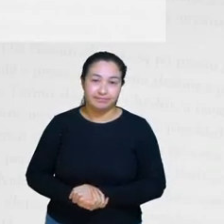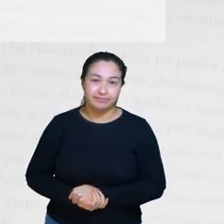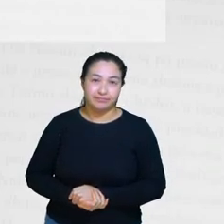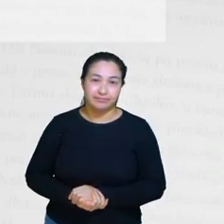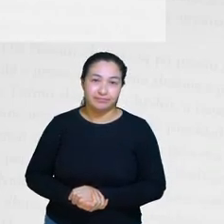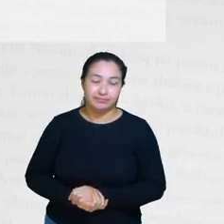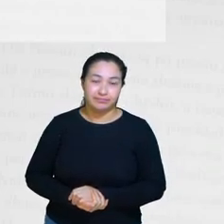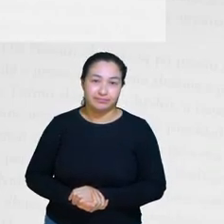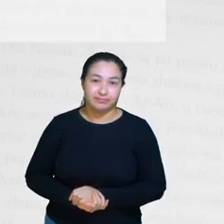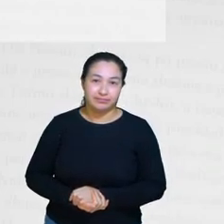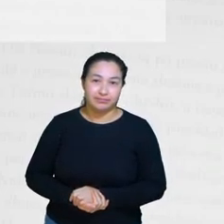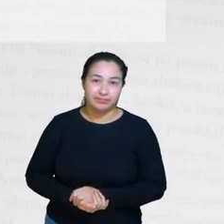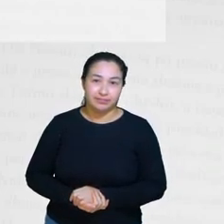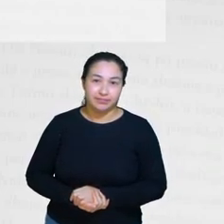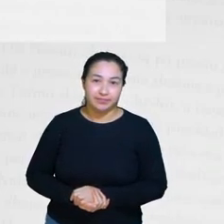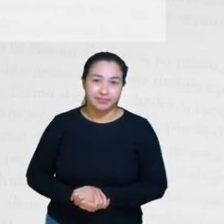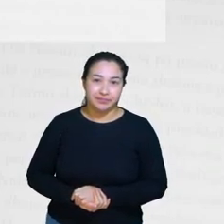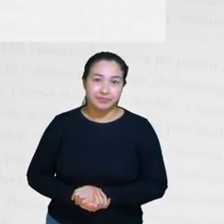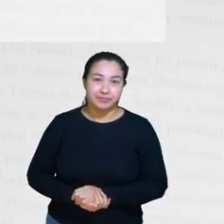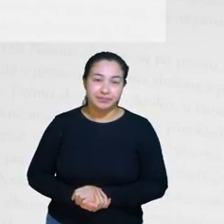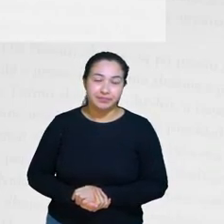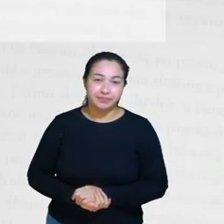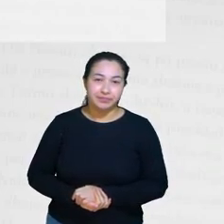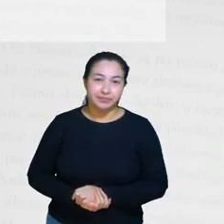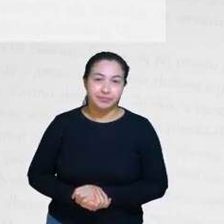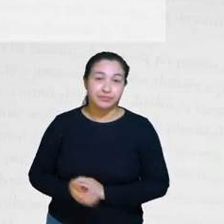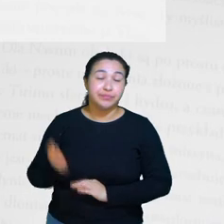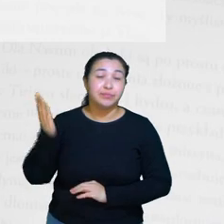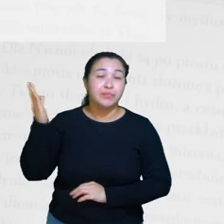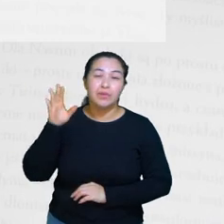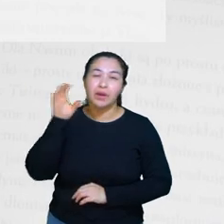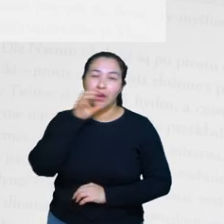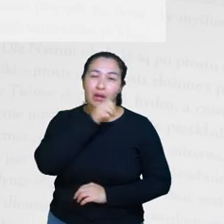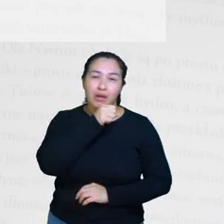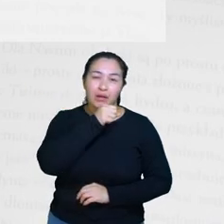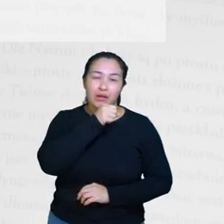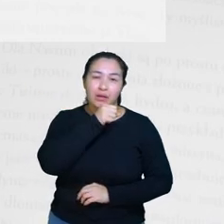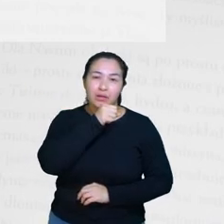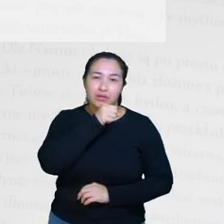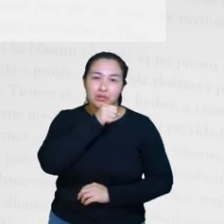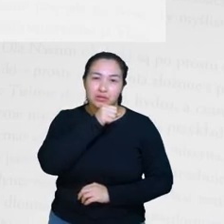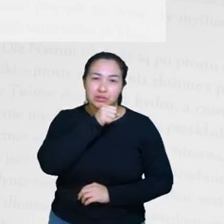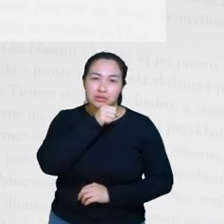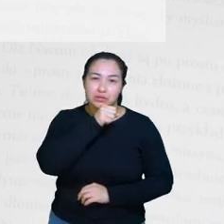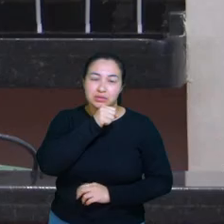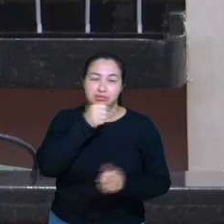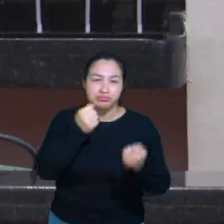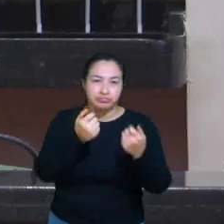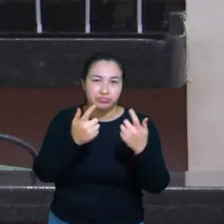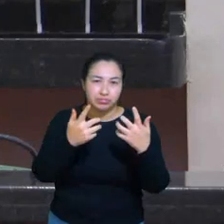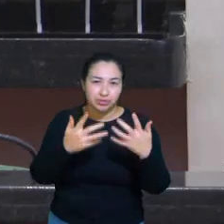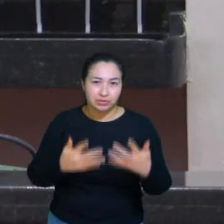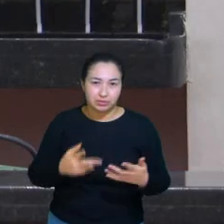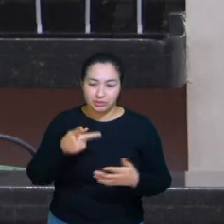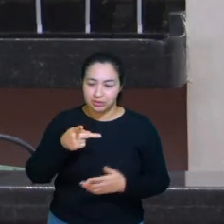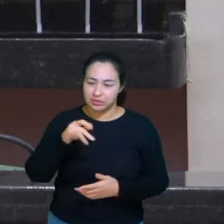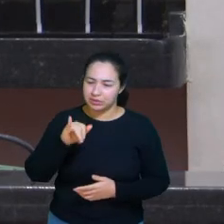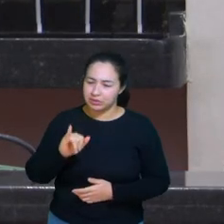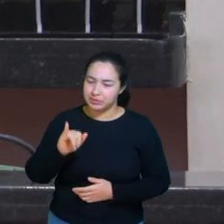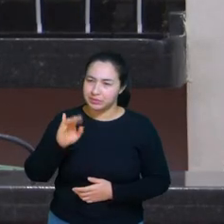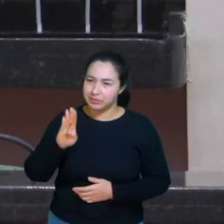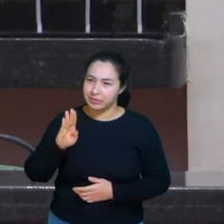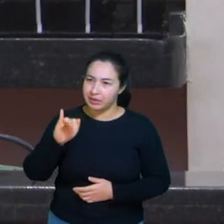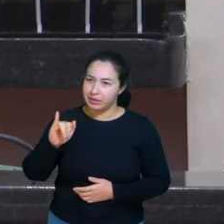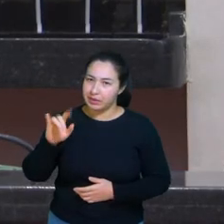eh aqui aqui só uma uma rápida eh fala sobre o pibid e o residência